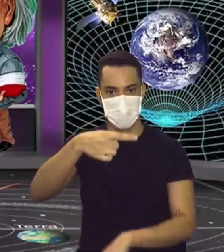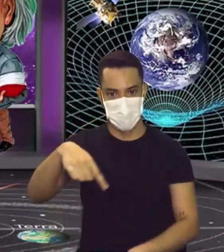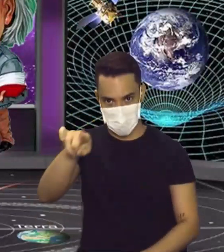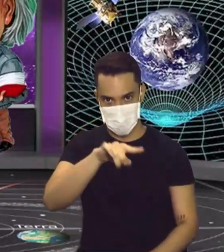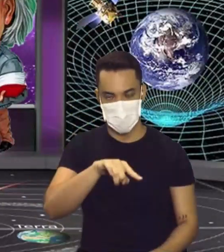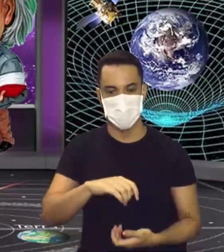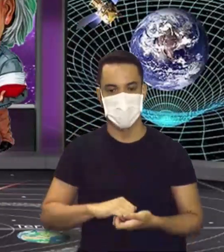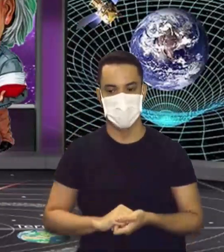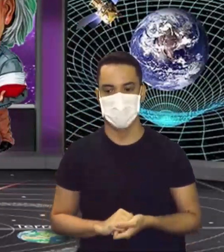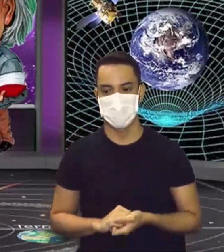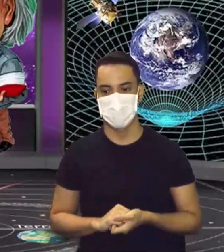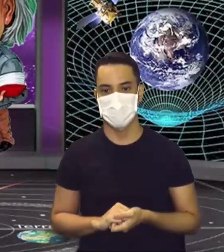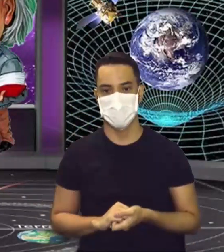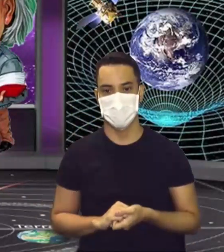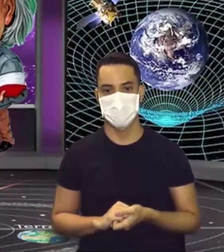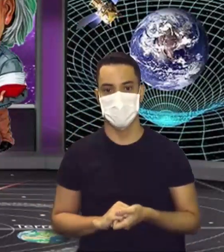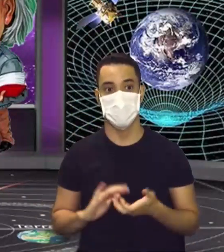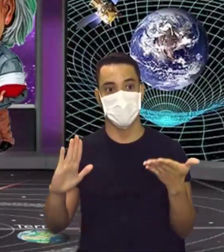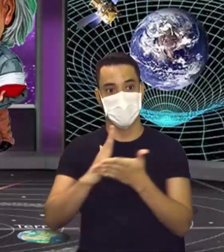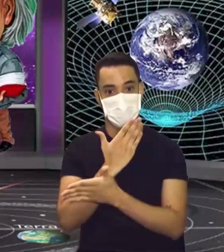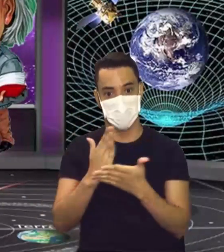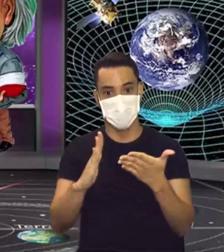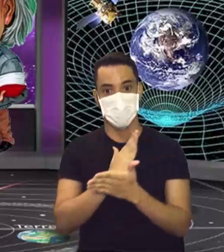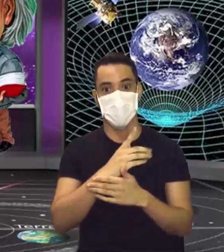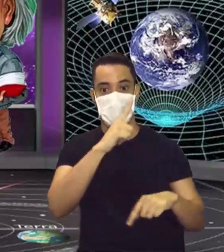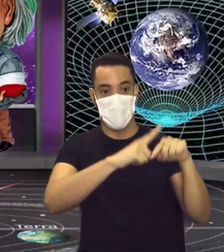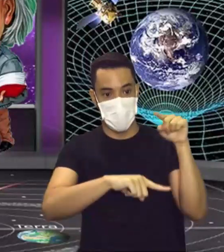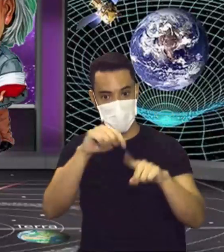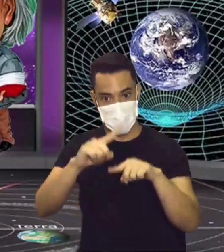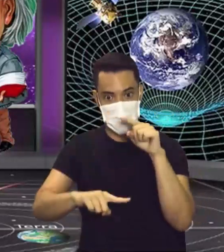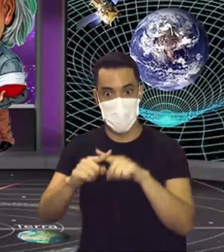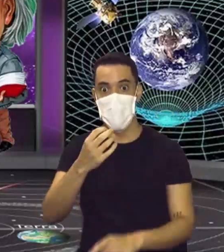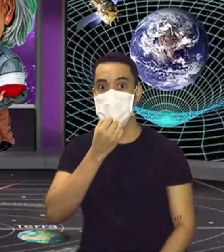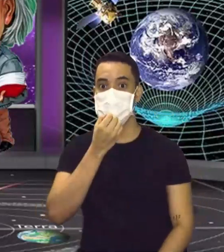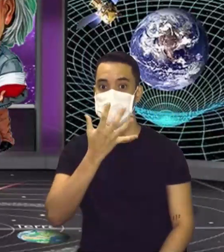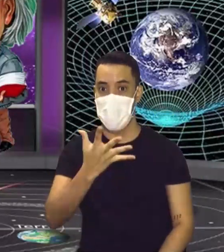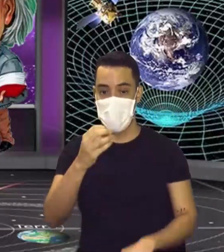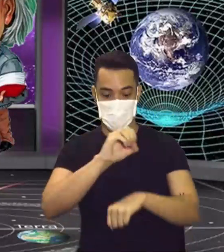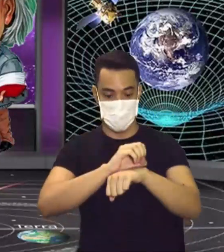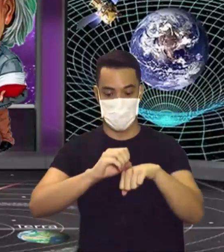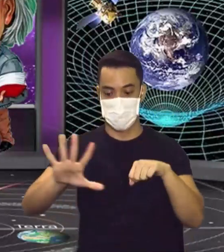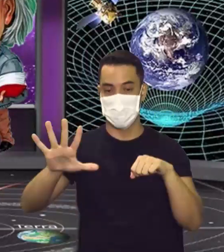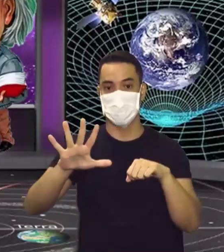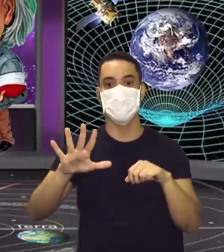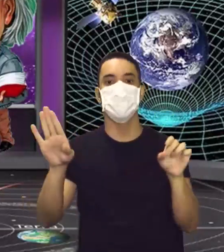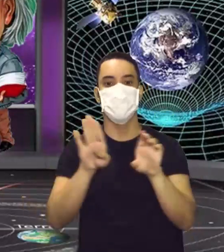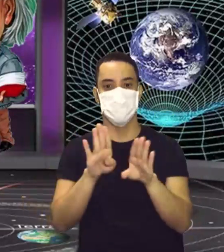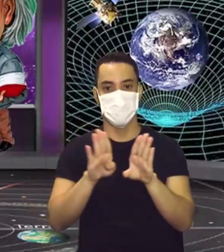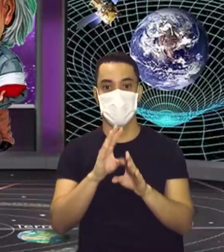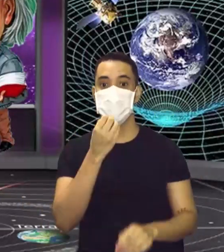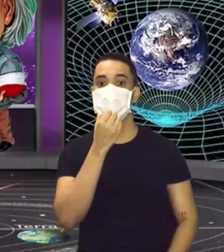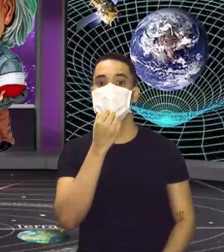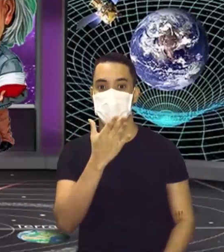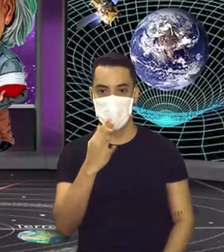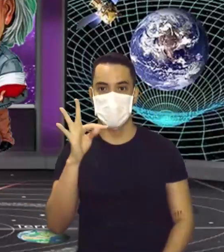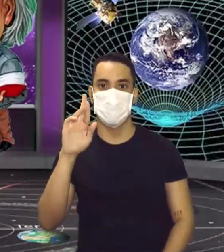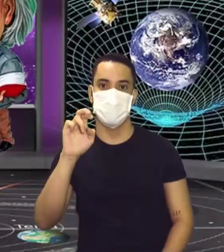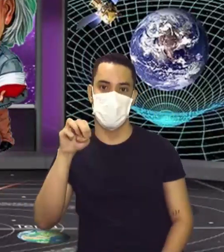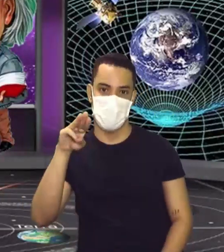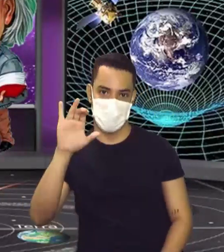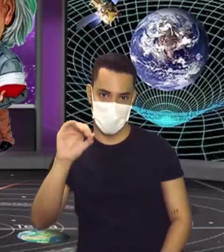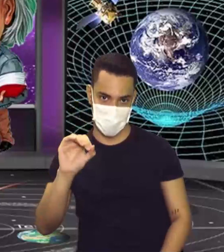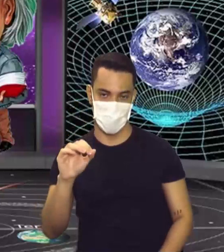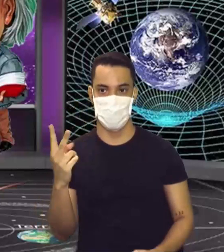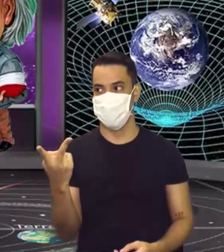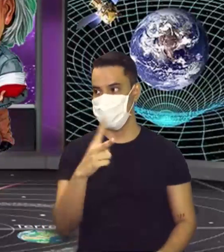vocês. Geralmente, materiais que são bons condutores elétricos, eles também são bons condutores térmicos,